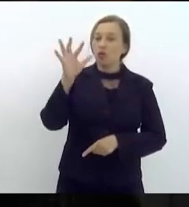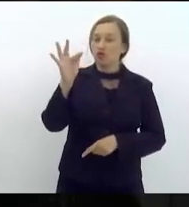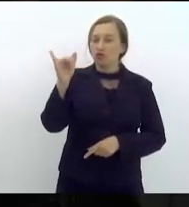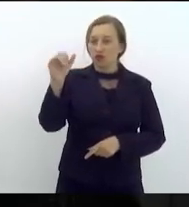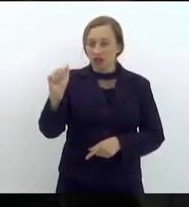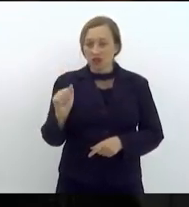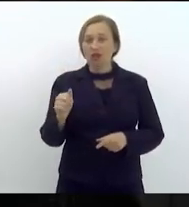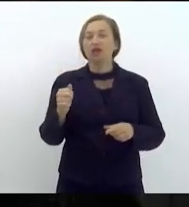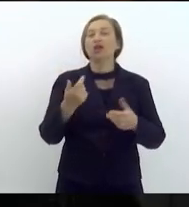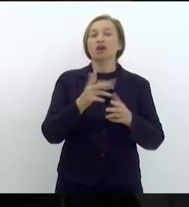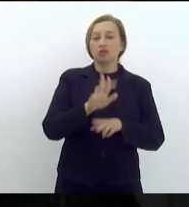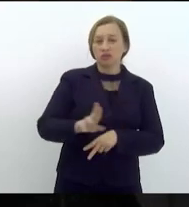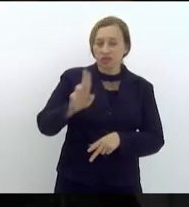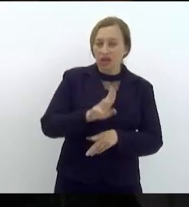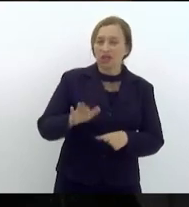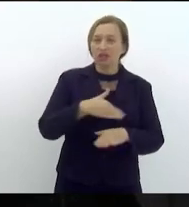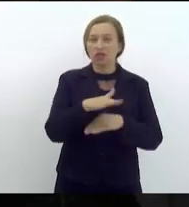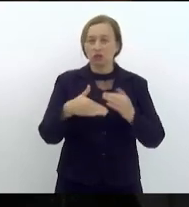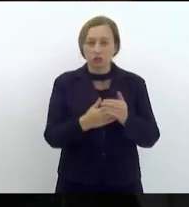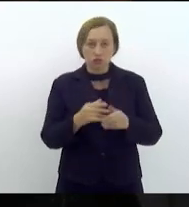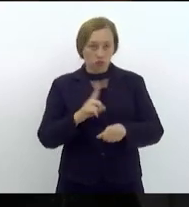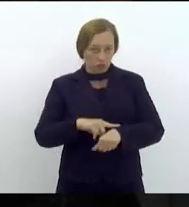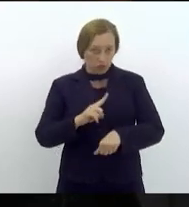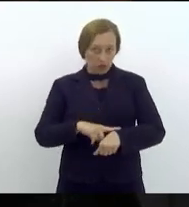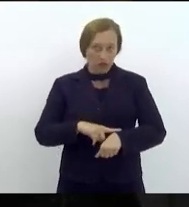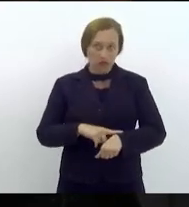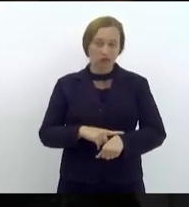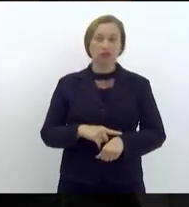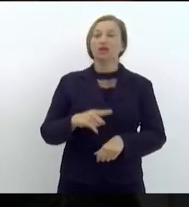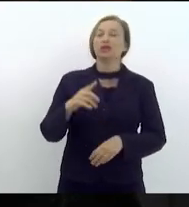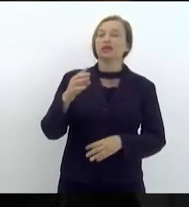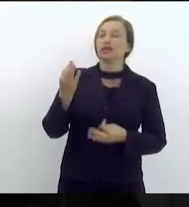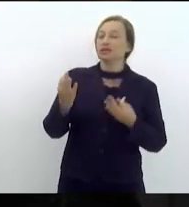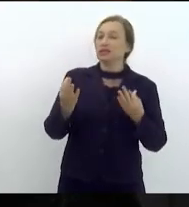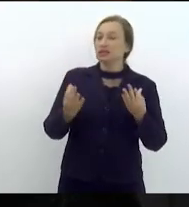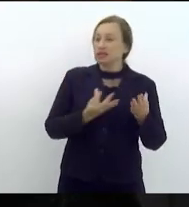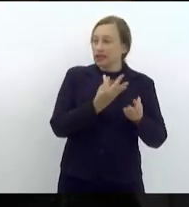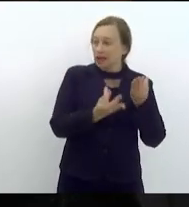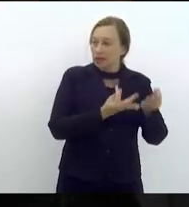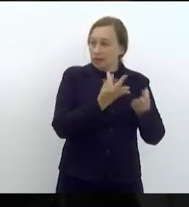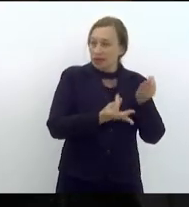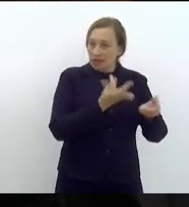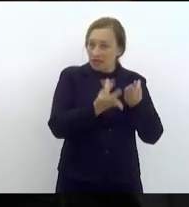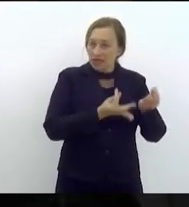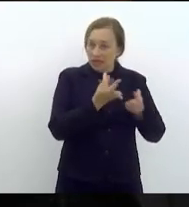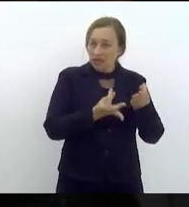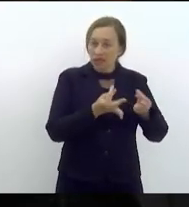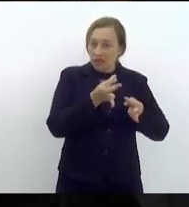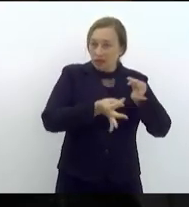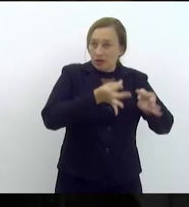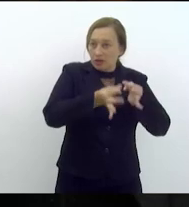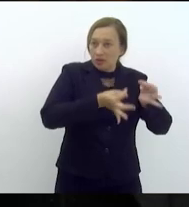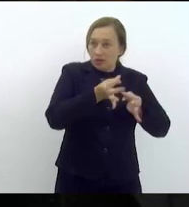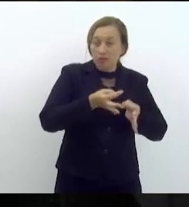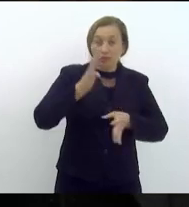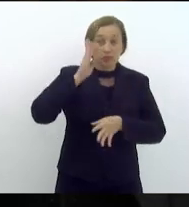em todo momento terapico Principalmente nos processos